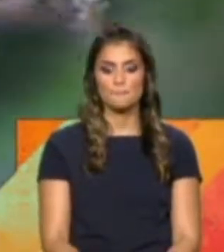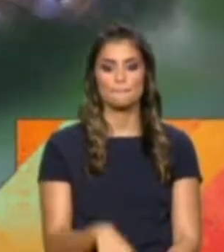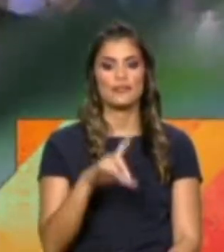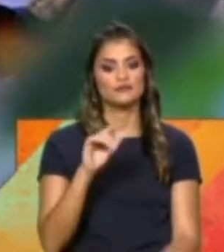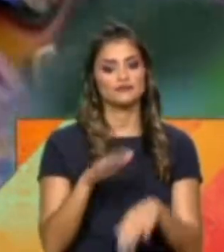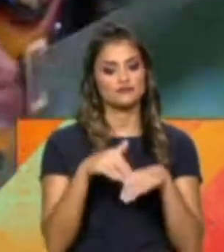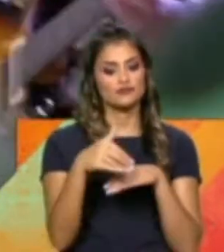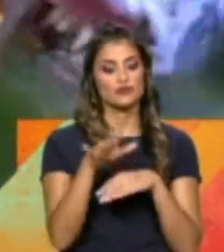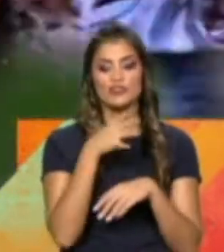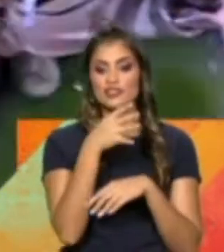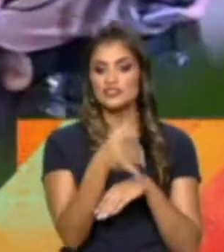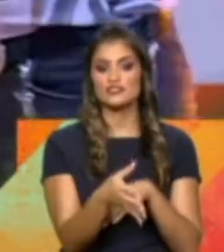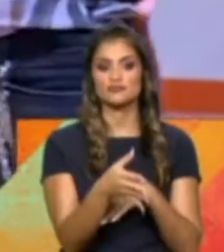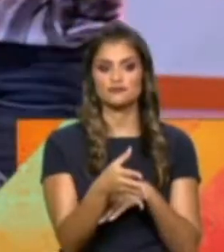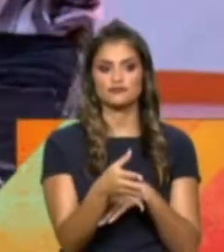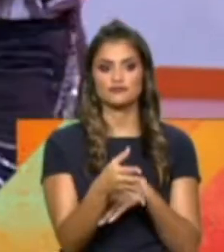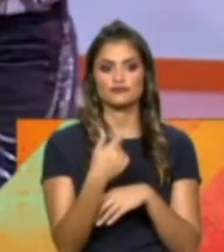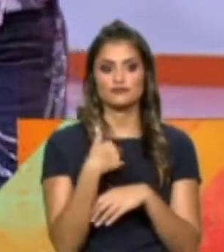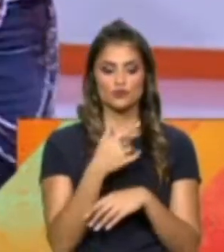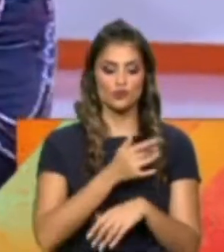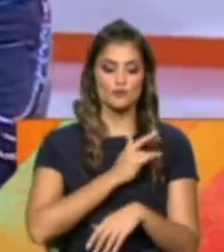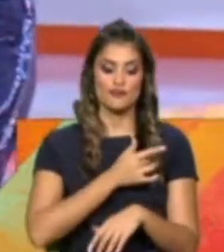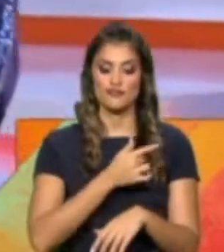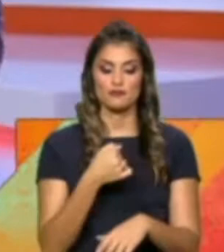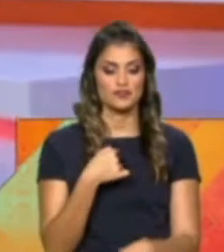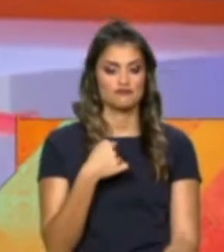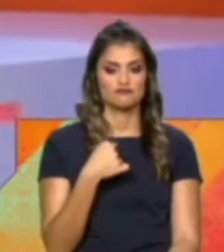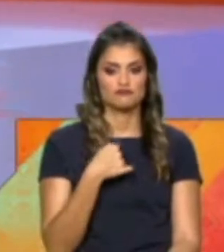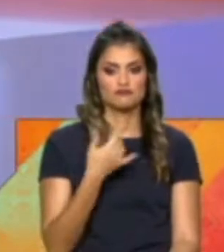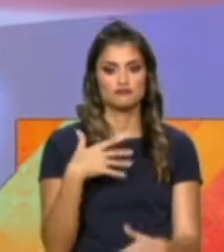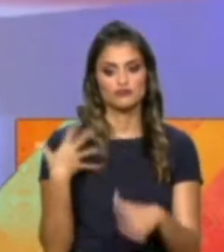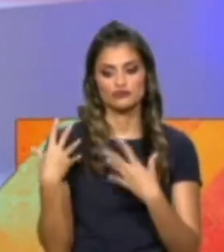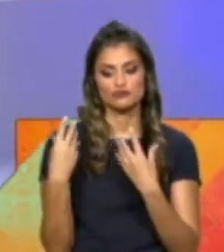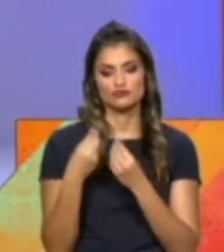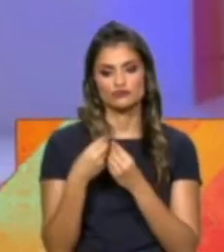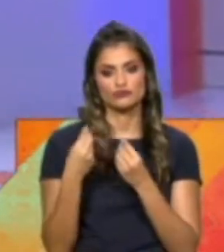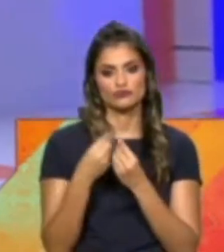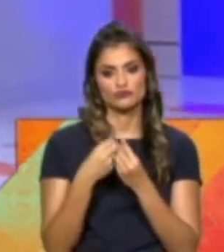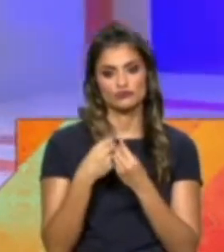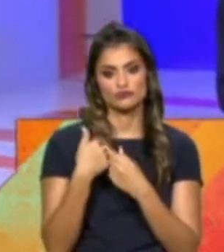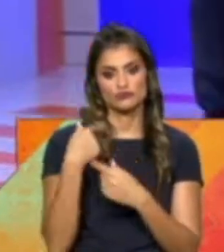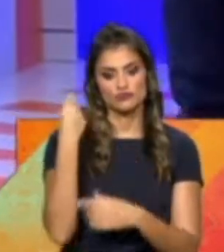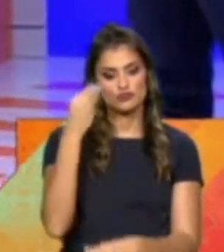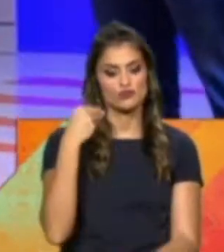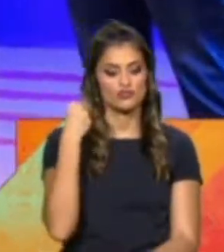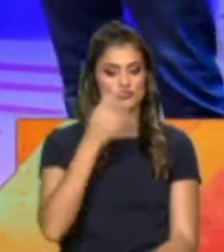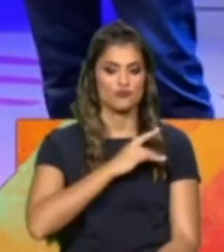Saiu e disse que já não me amava, mas comigo tem sonhos de amor.